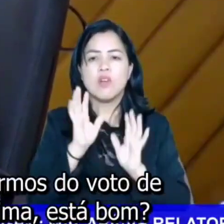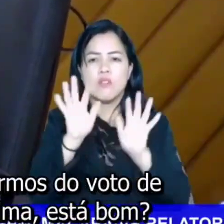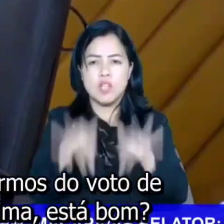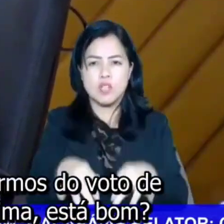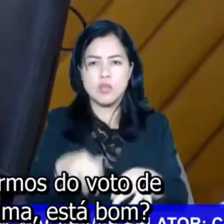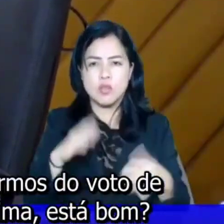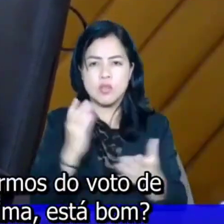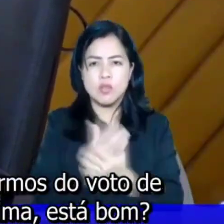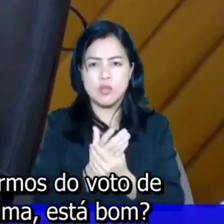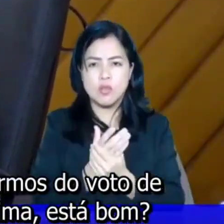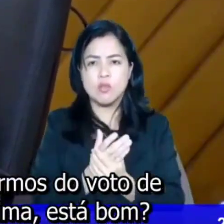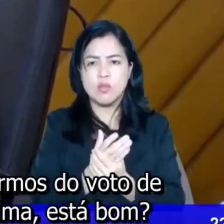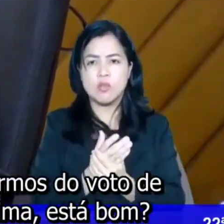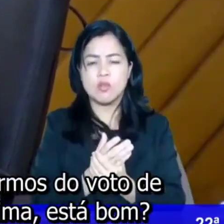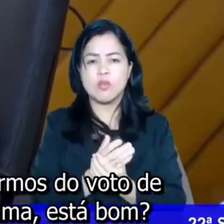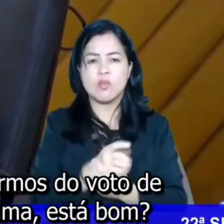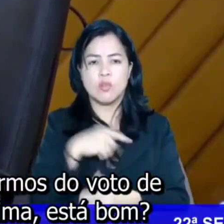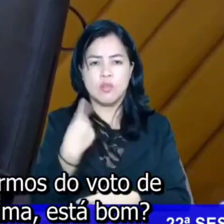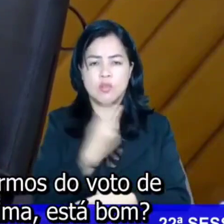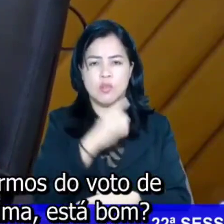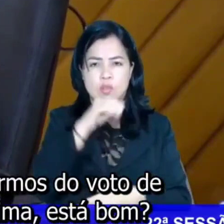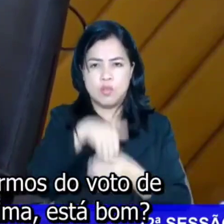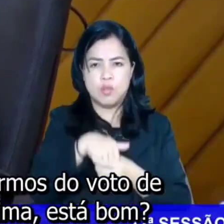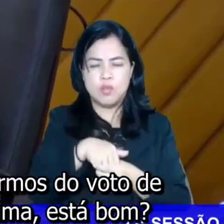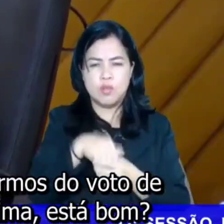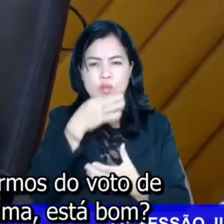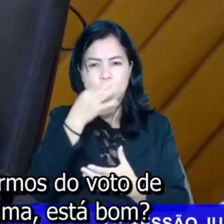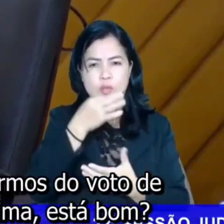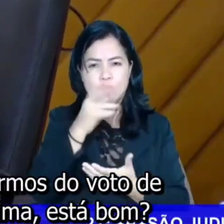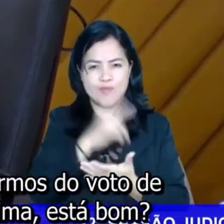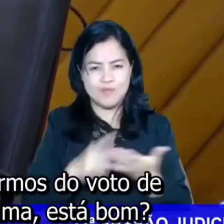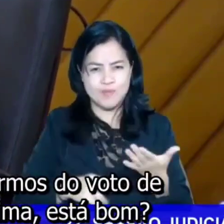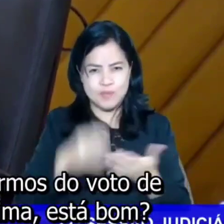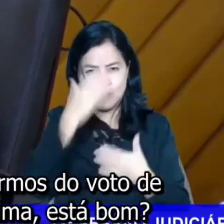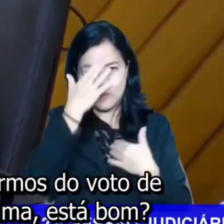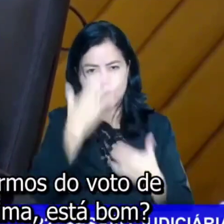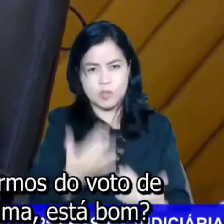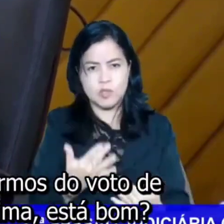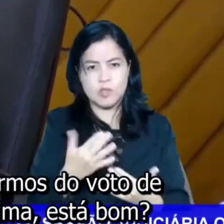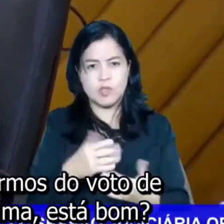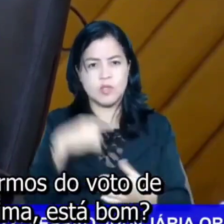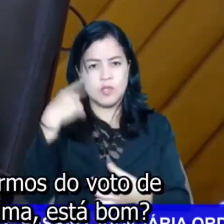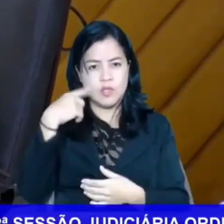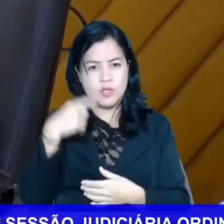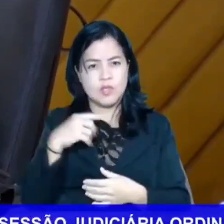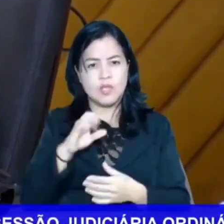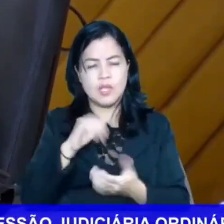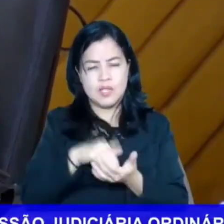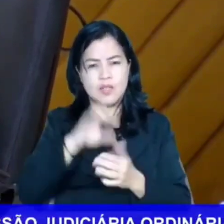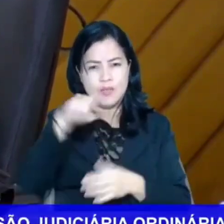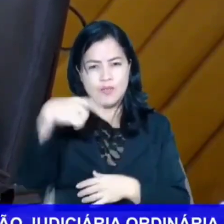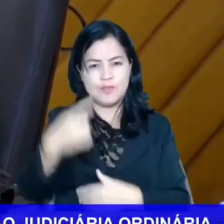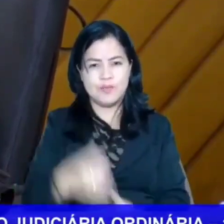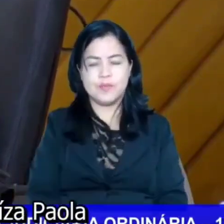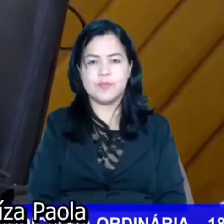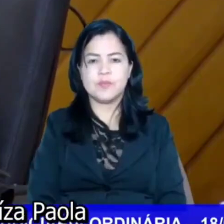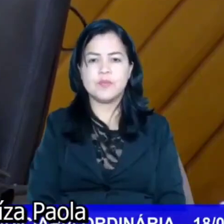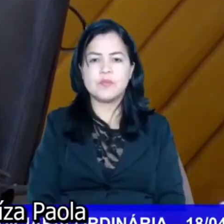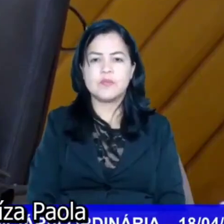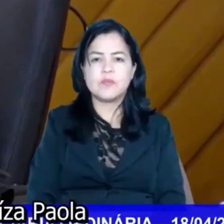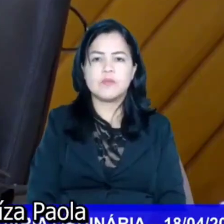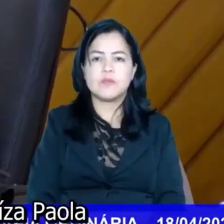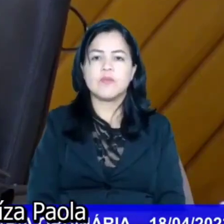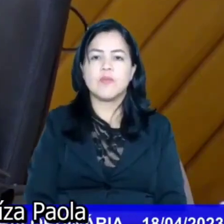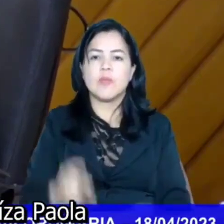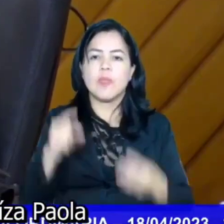processo sem resolução do mérito nos termos do voto de ilustre relator. Obrigado, doutora Gilene. Até a próxima, tá bom? E vamos ao